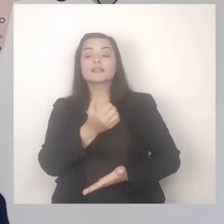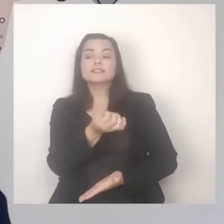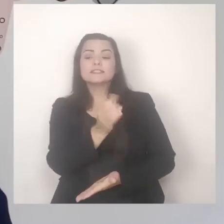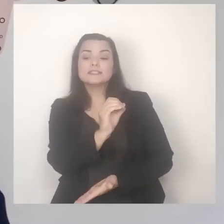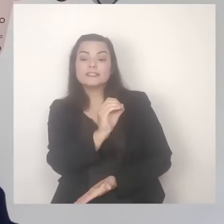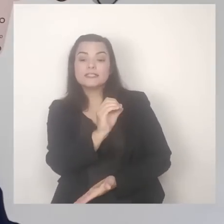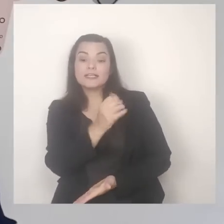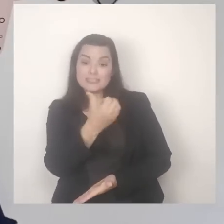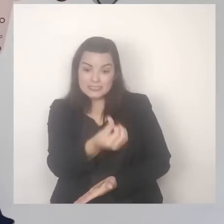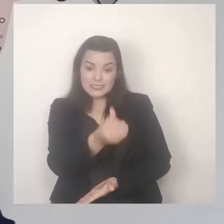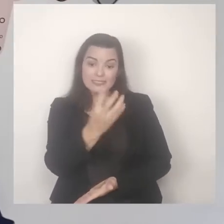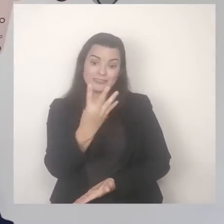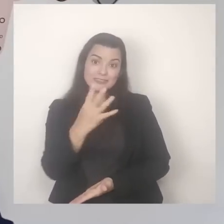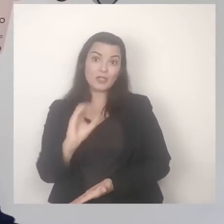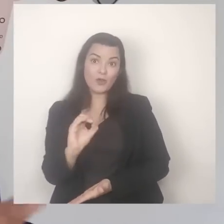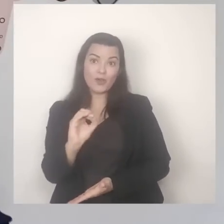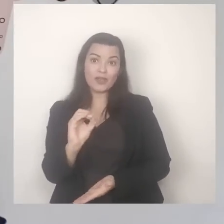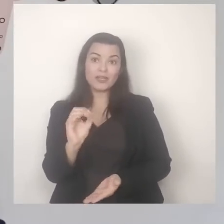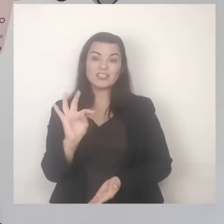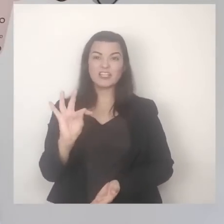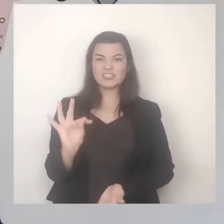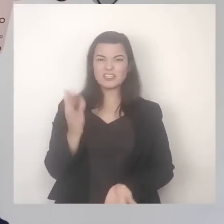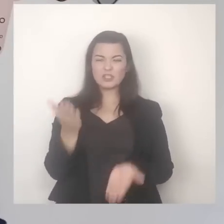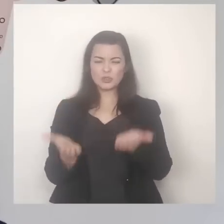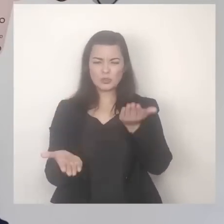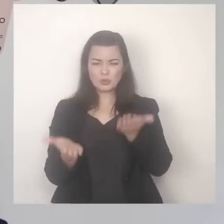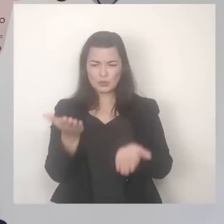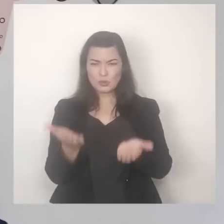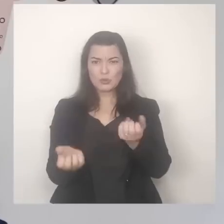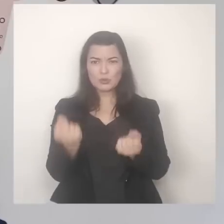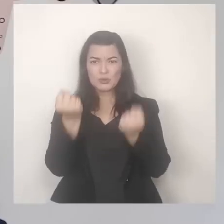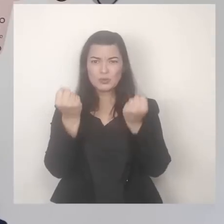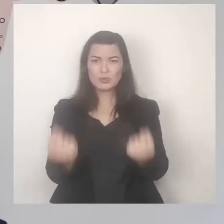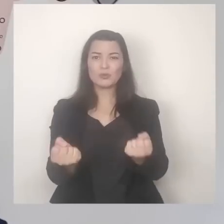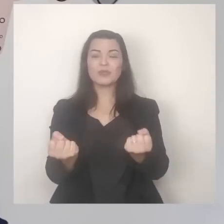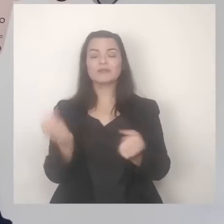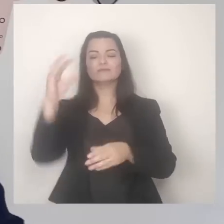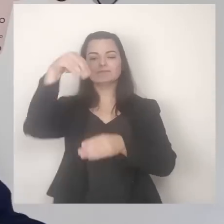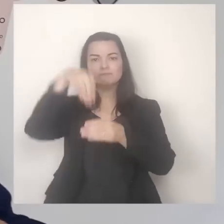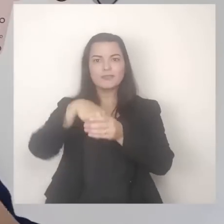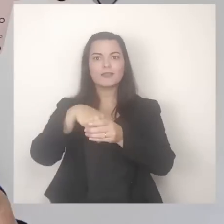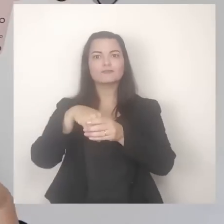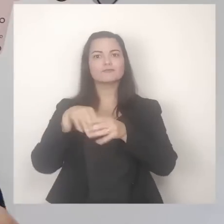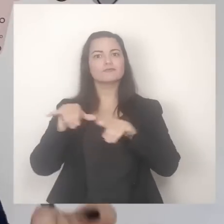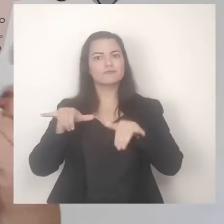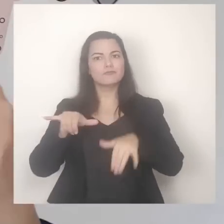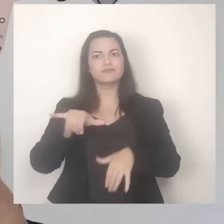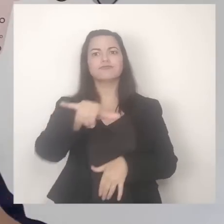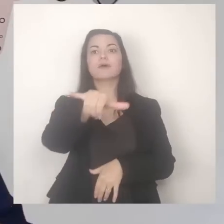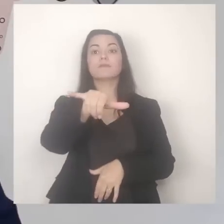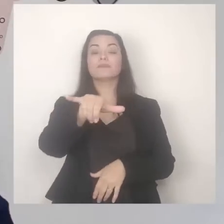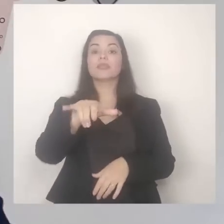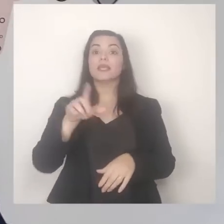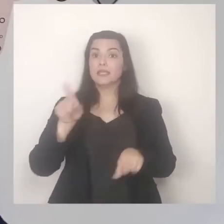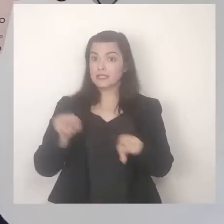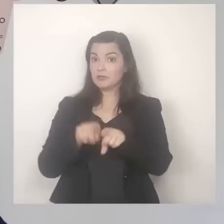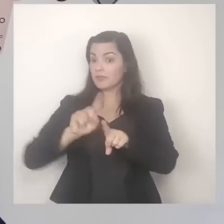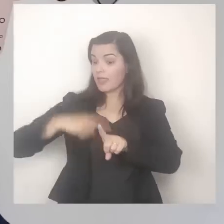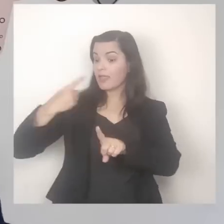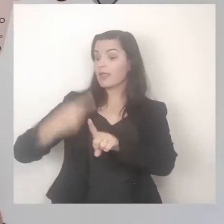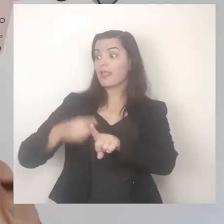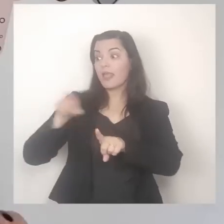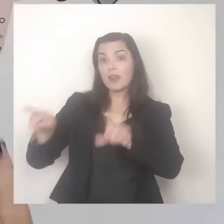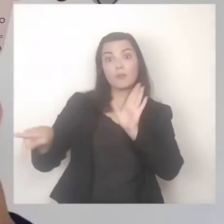640 toneladas dentro dos seus compartimentos internos. Além disso, ele por si